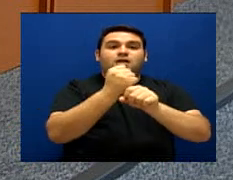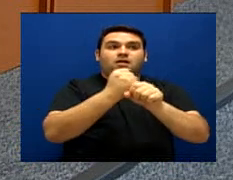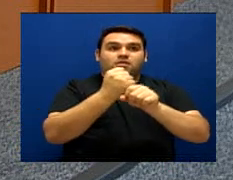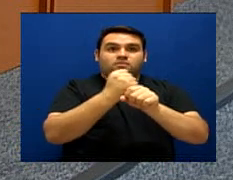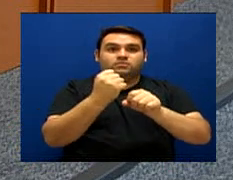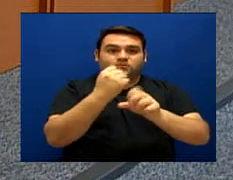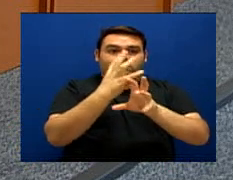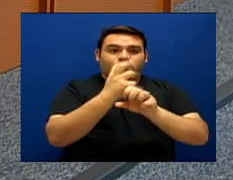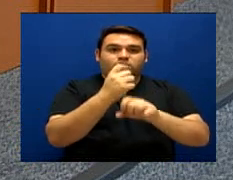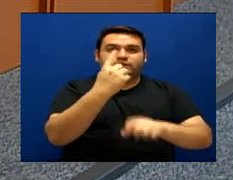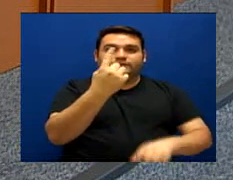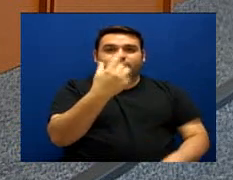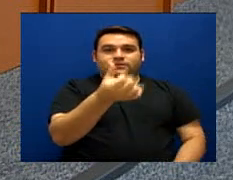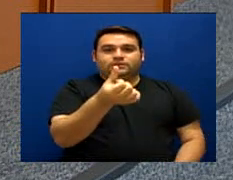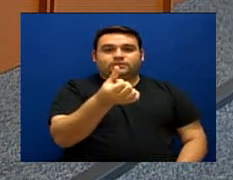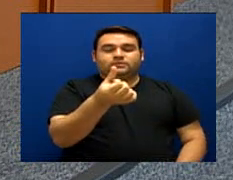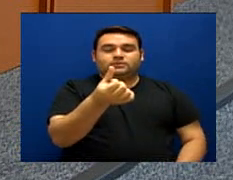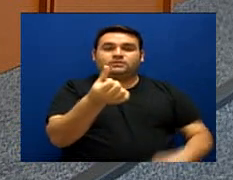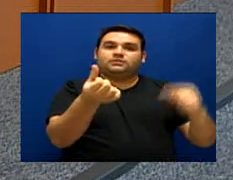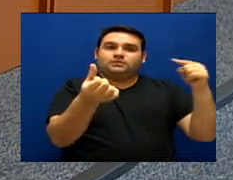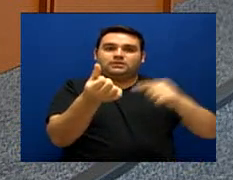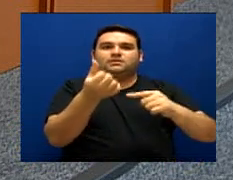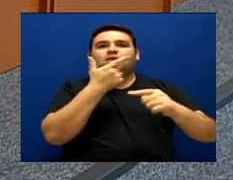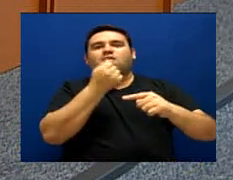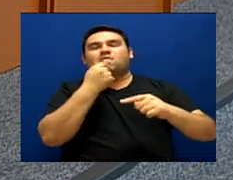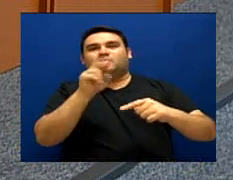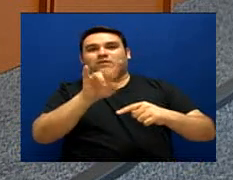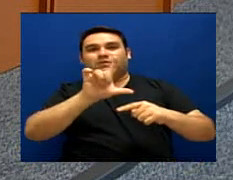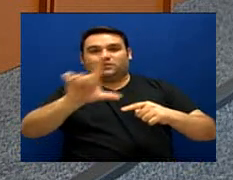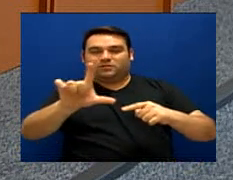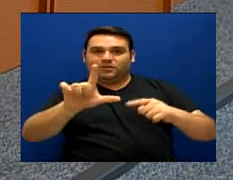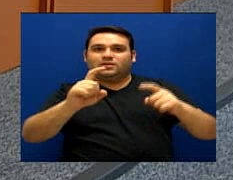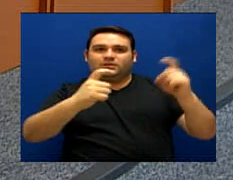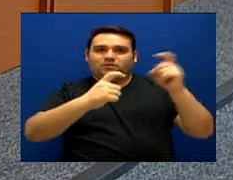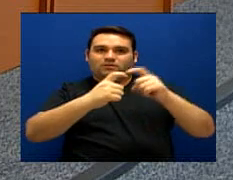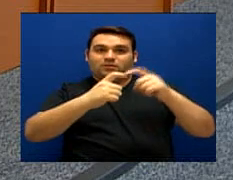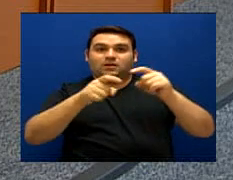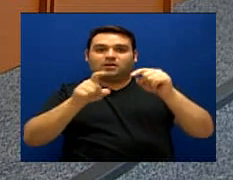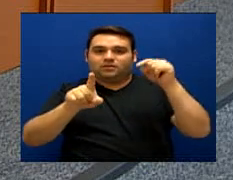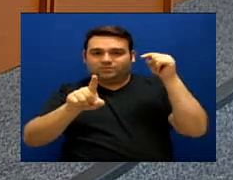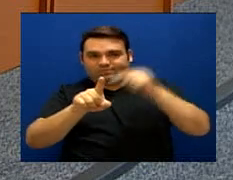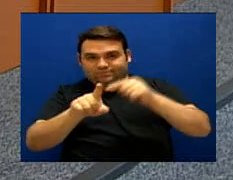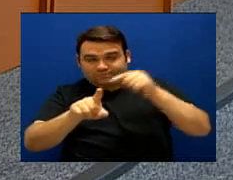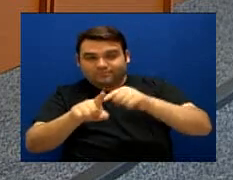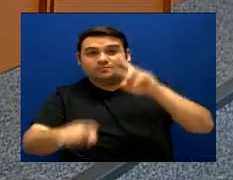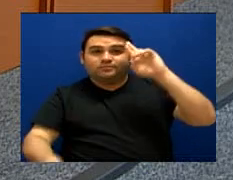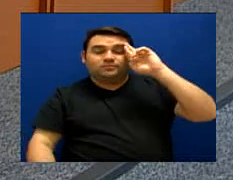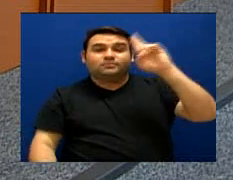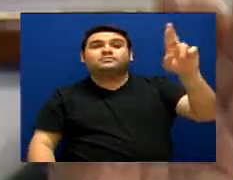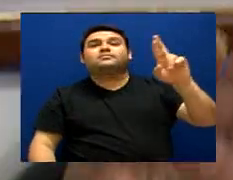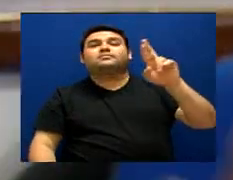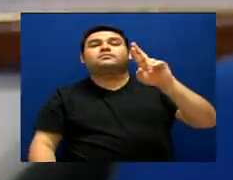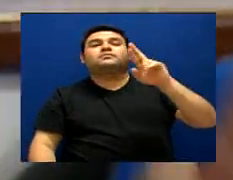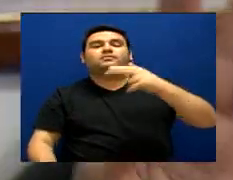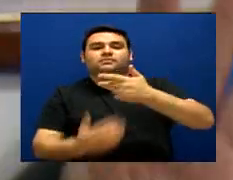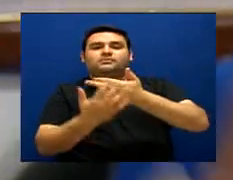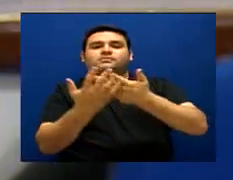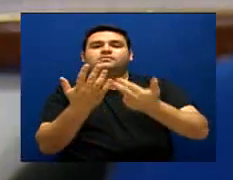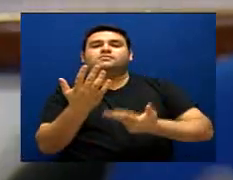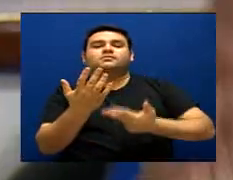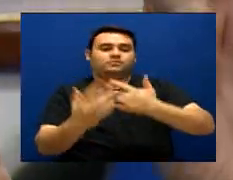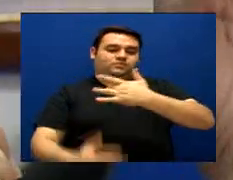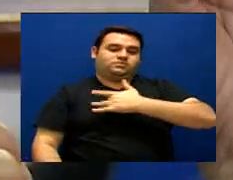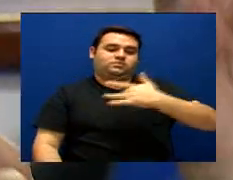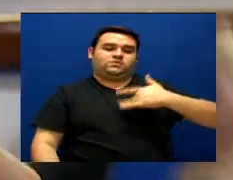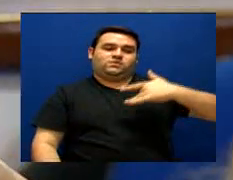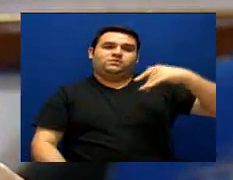16 anos, esse médico foi responsável pela qualidade de